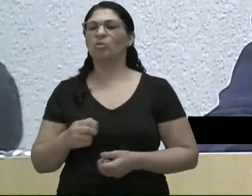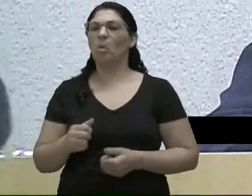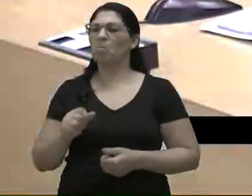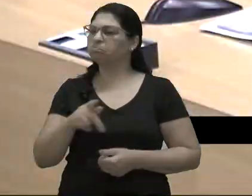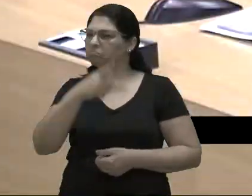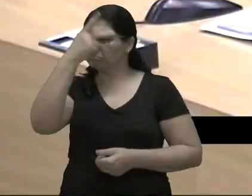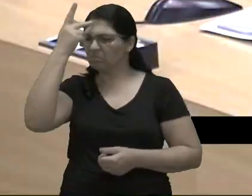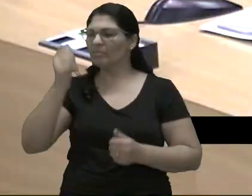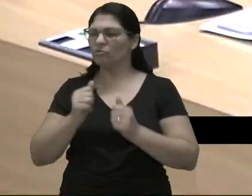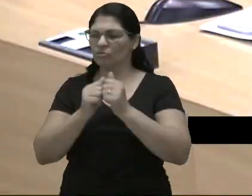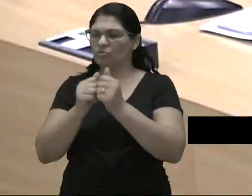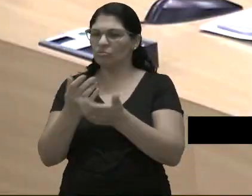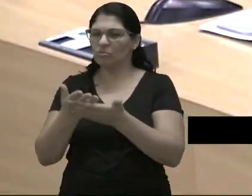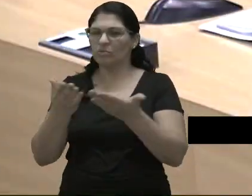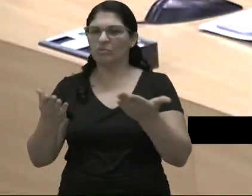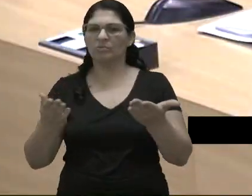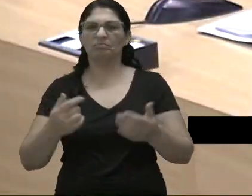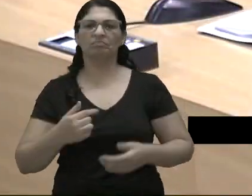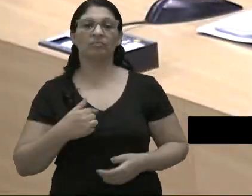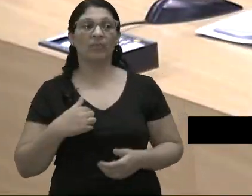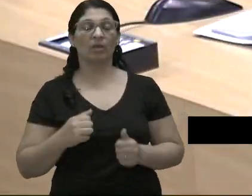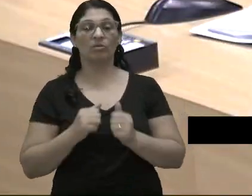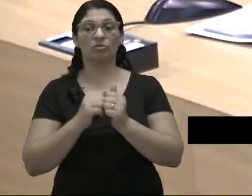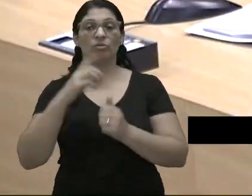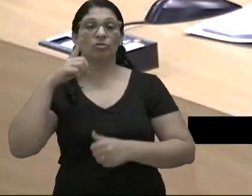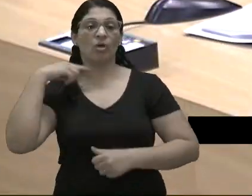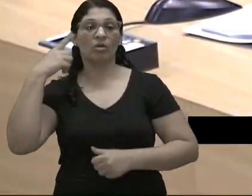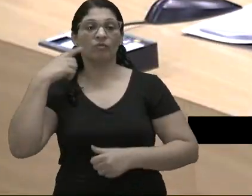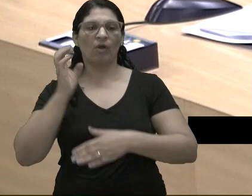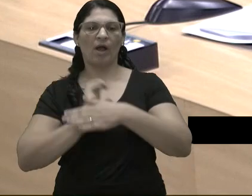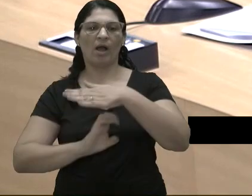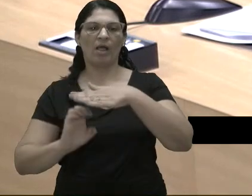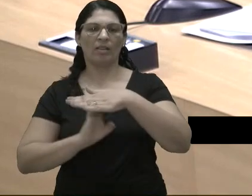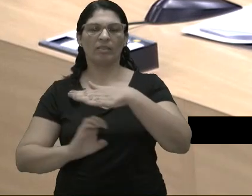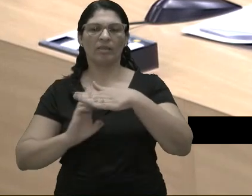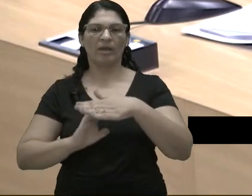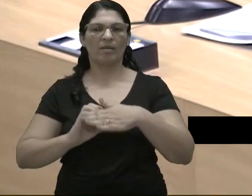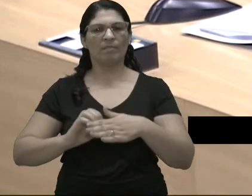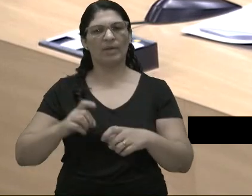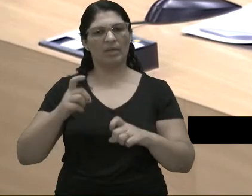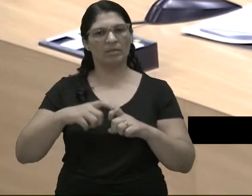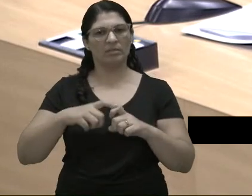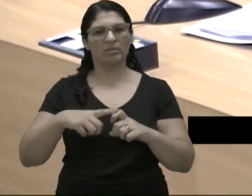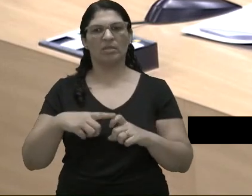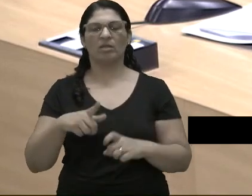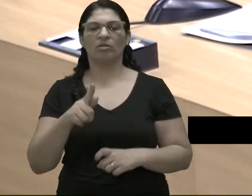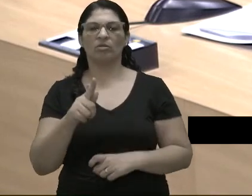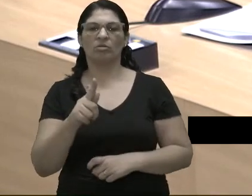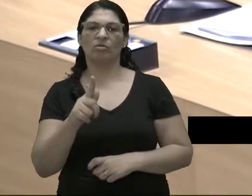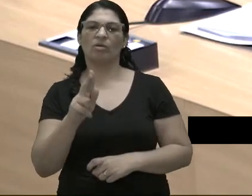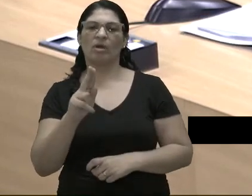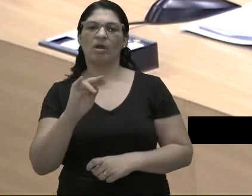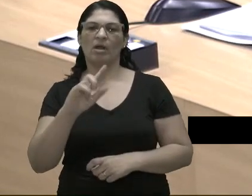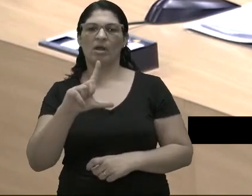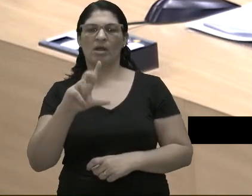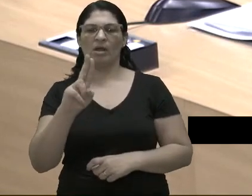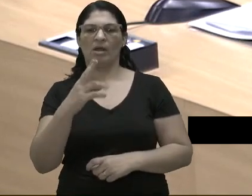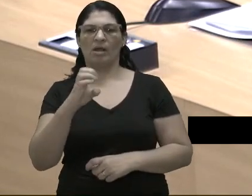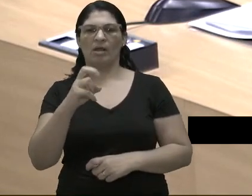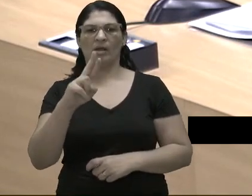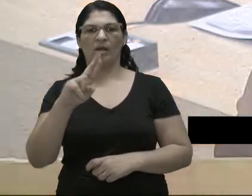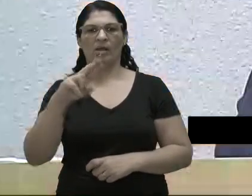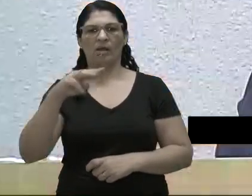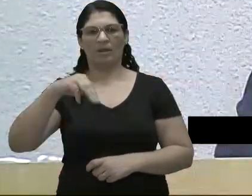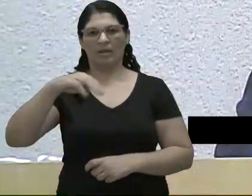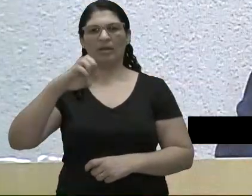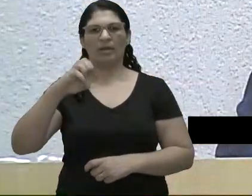gente? Estou acompanhado dos advogados da empresa, doutor Guilherme e doutora Kathleen. Boa